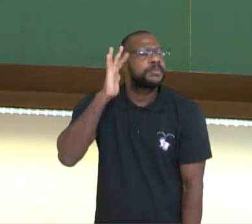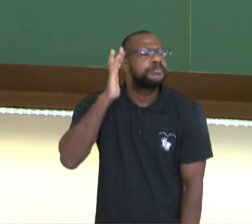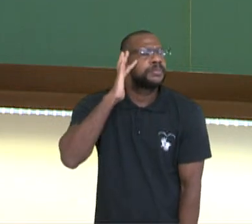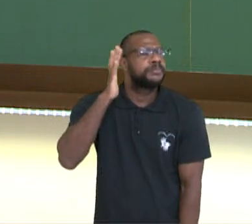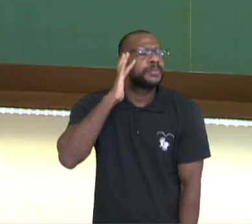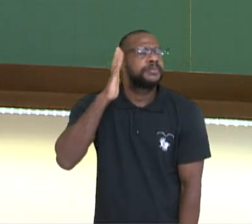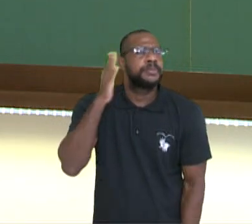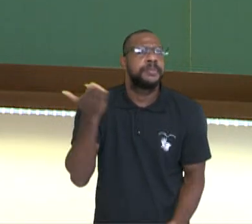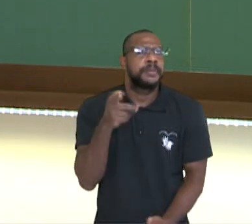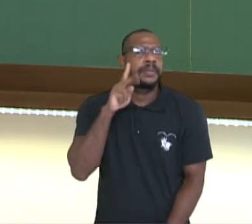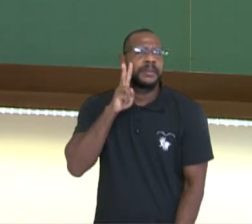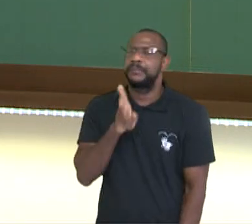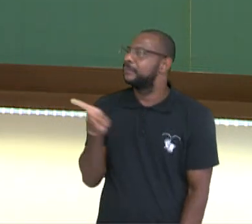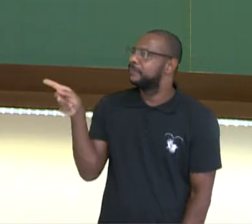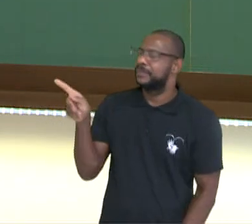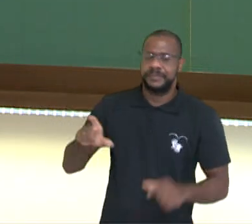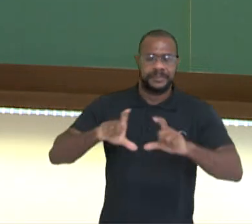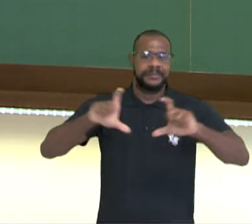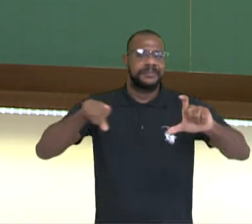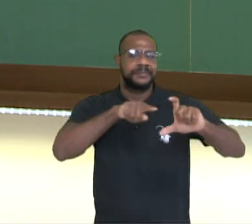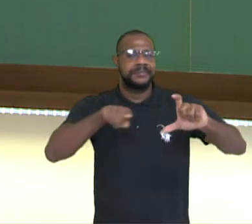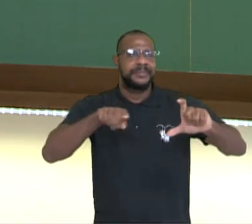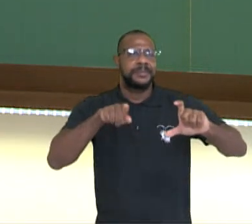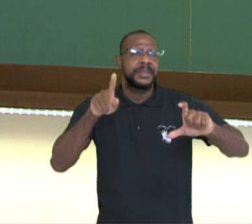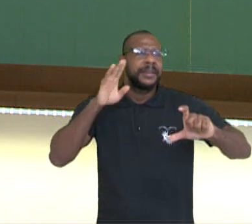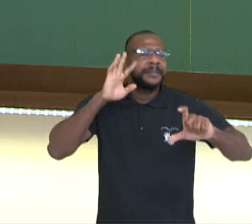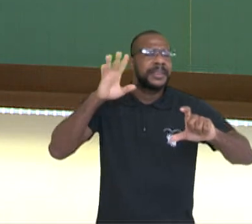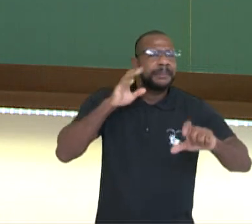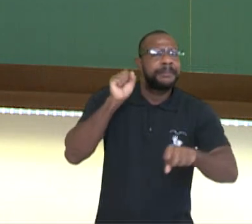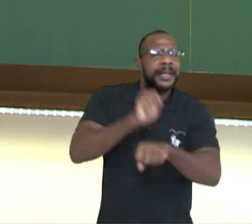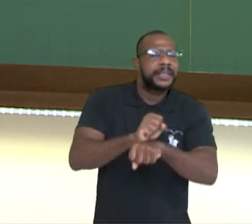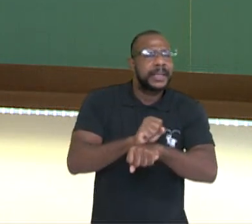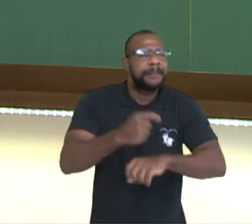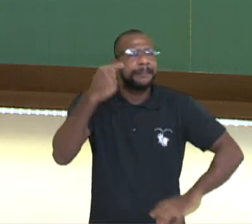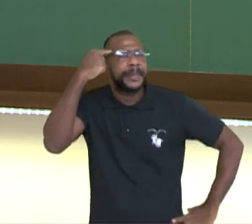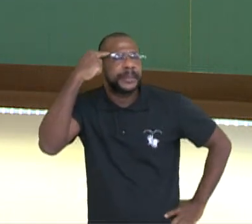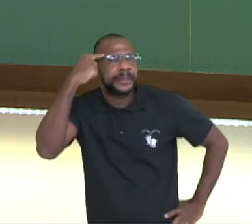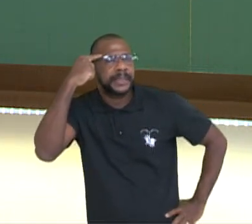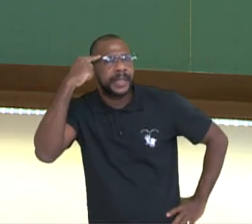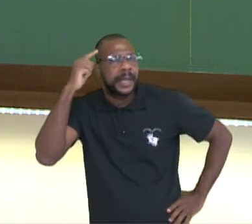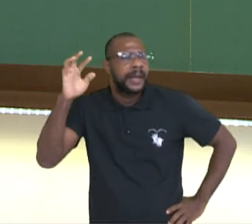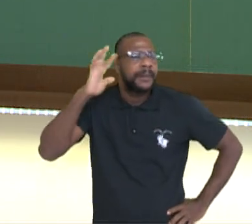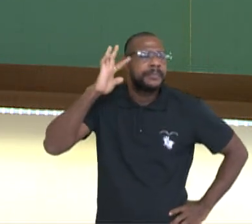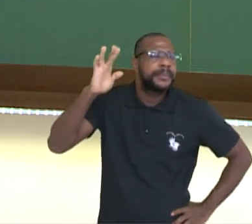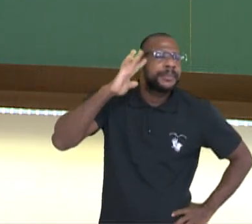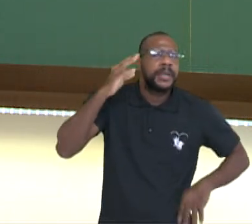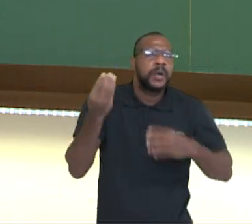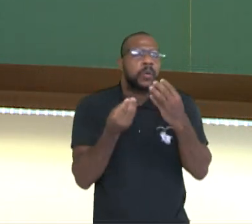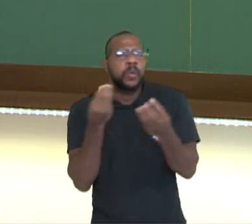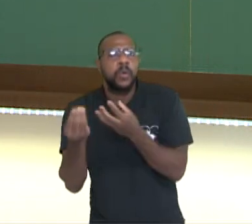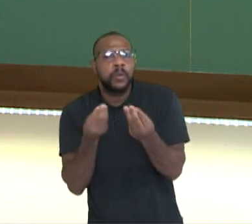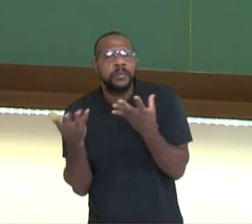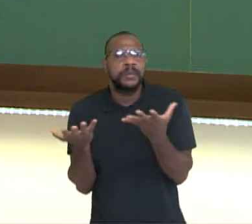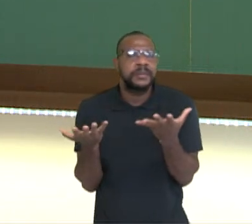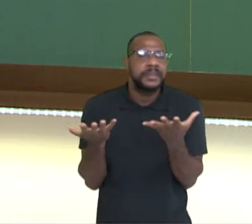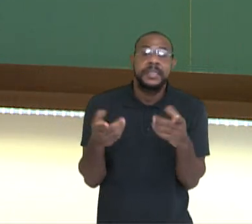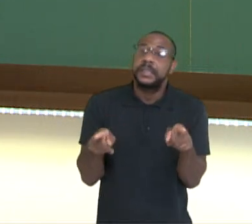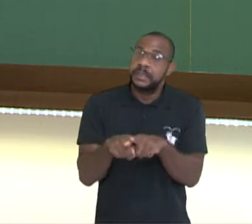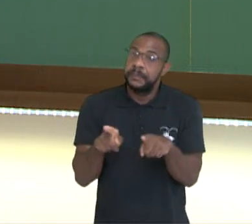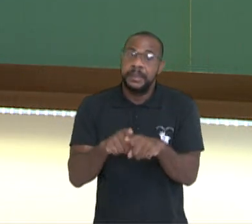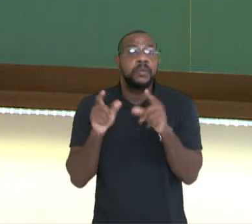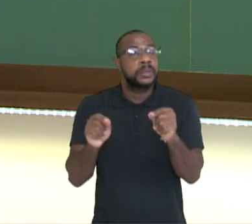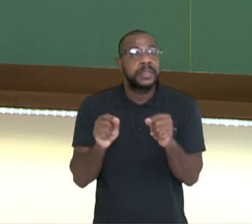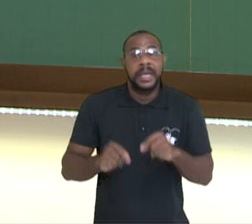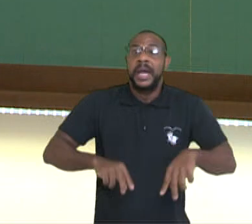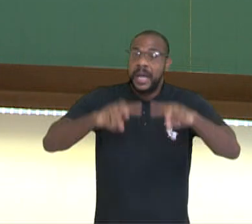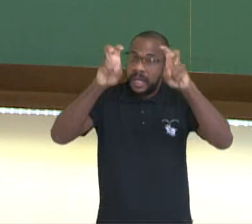gente possa, desde já, parar um pouquinho, pensar filosoficamente e também introduzir o